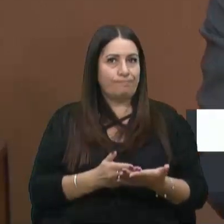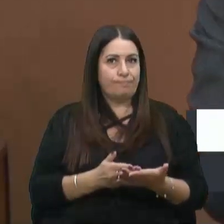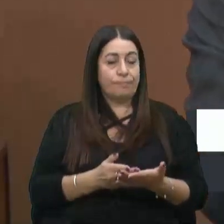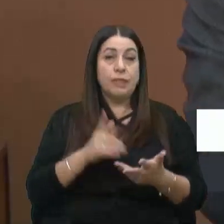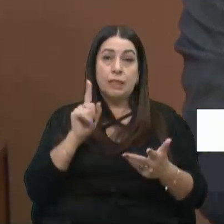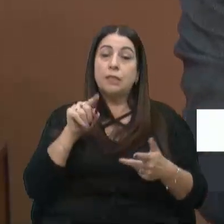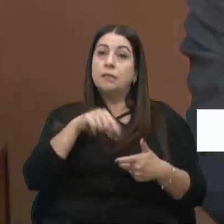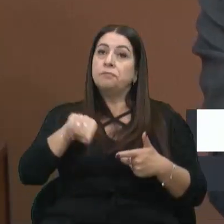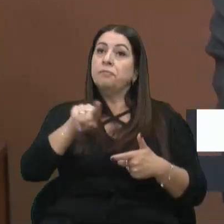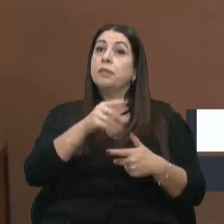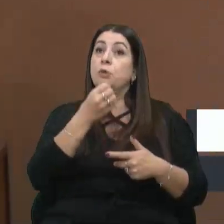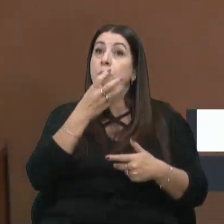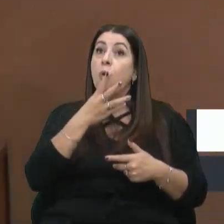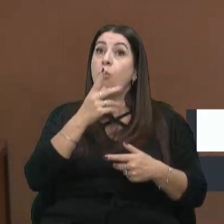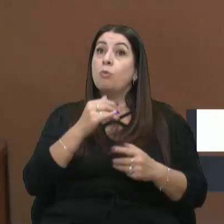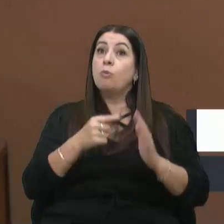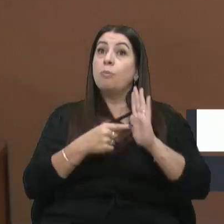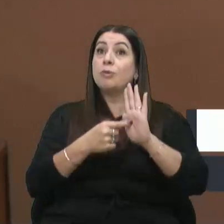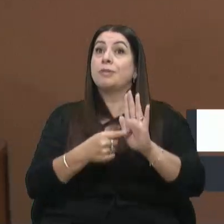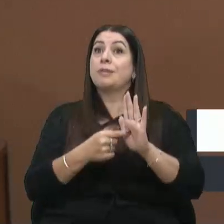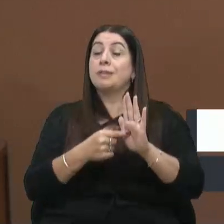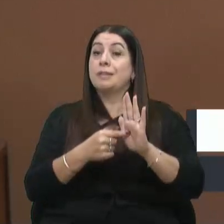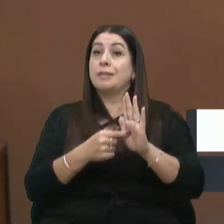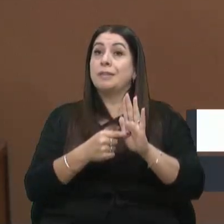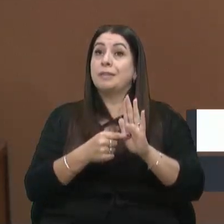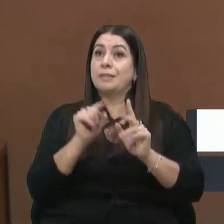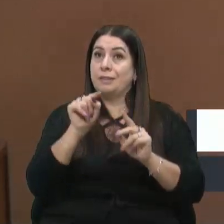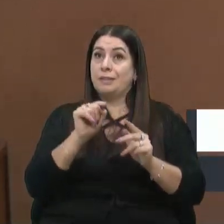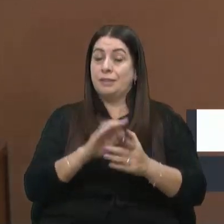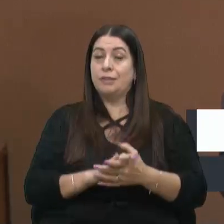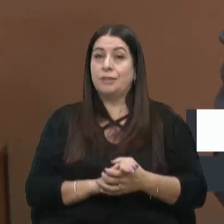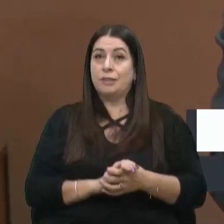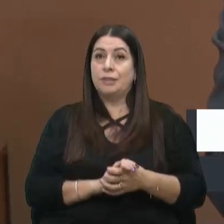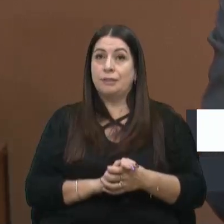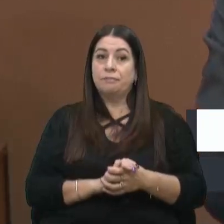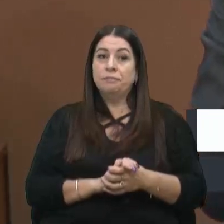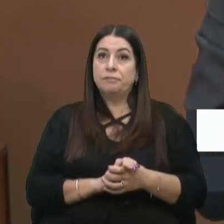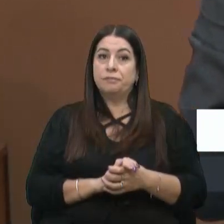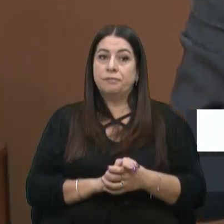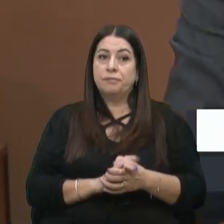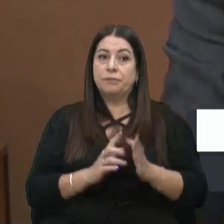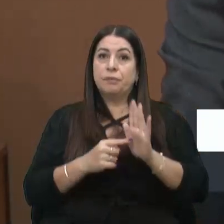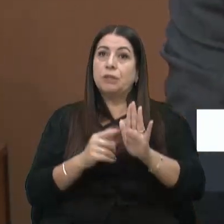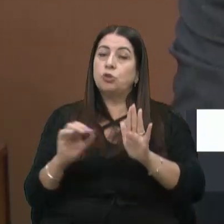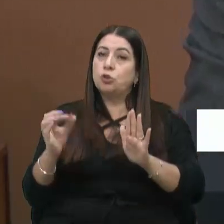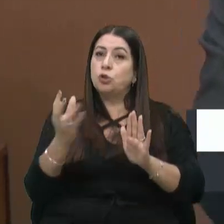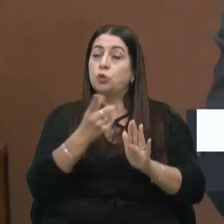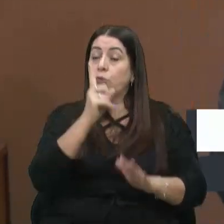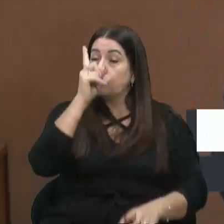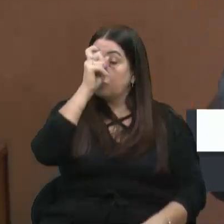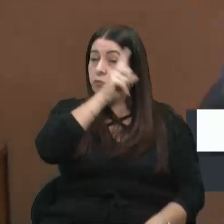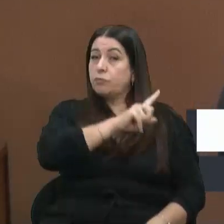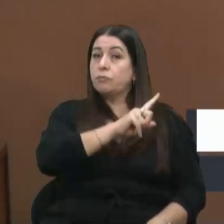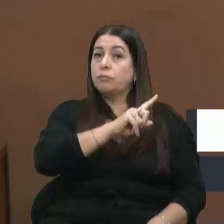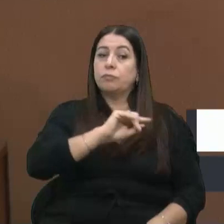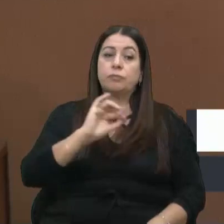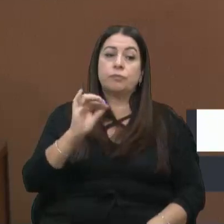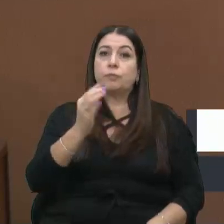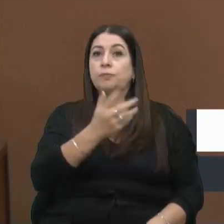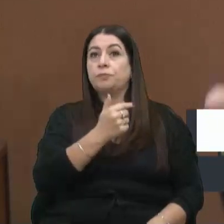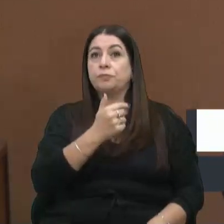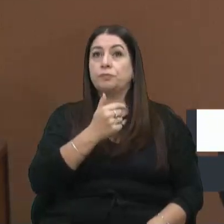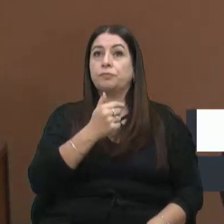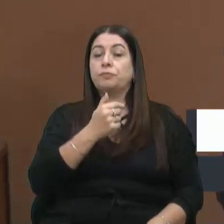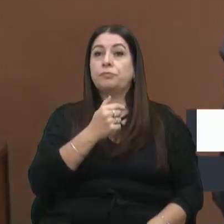E é isso que é bom salientar isso que tem que ser colocado diante de todas as dificuldades diante de todas